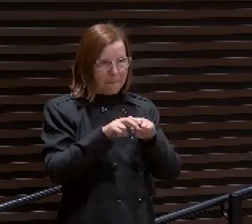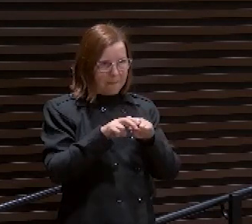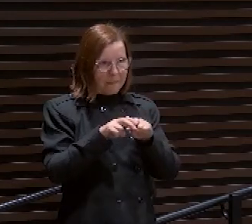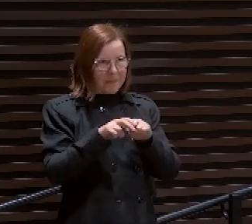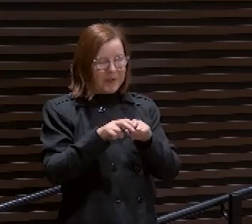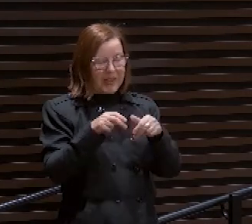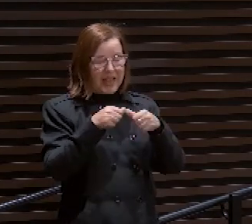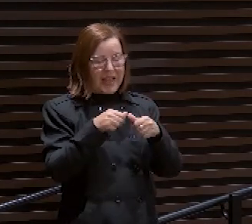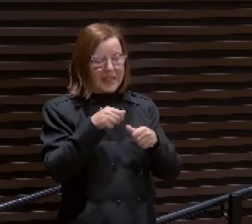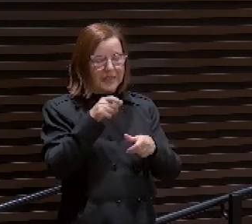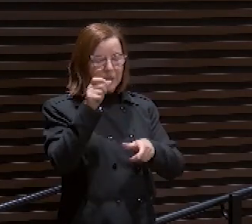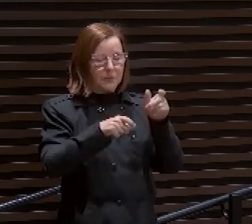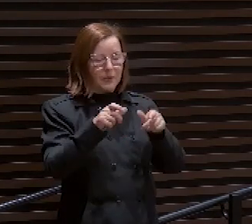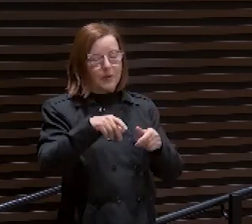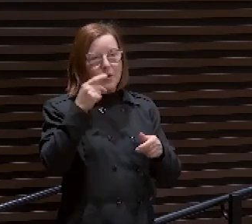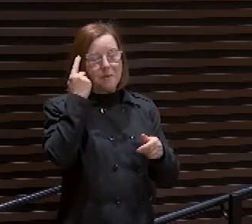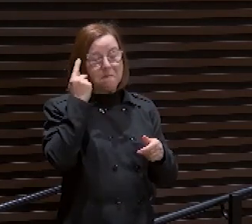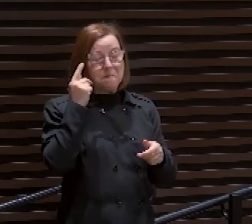alcançou.